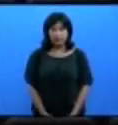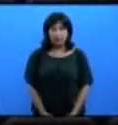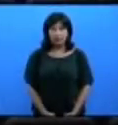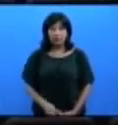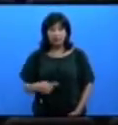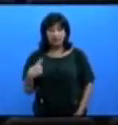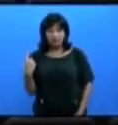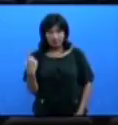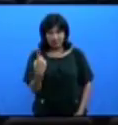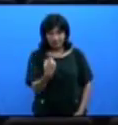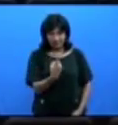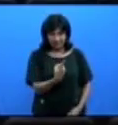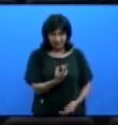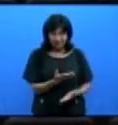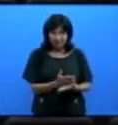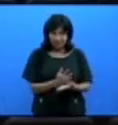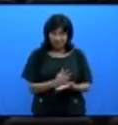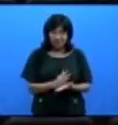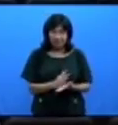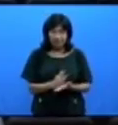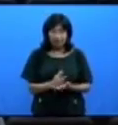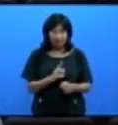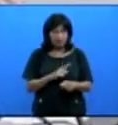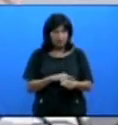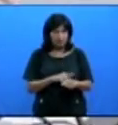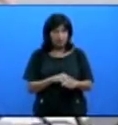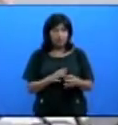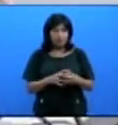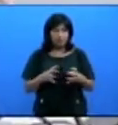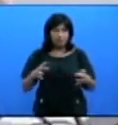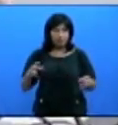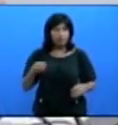Nós, então, encerraremos este grande expediente às